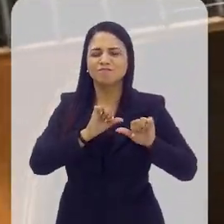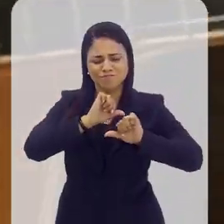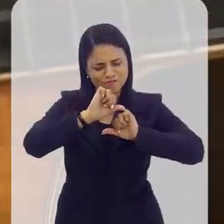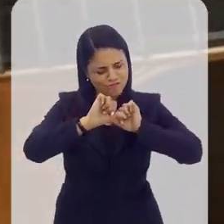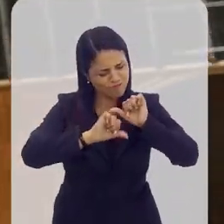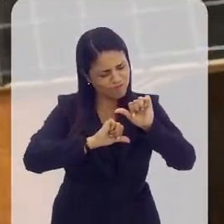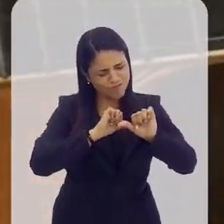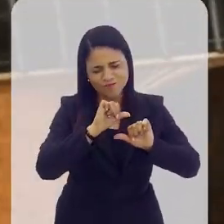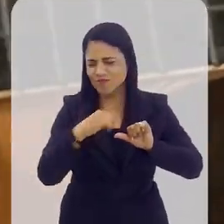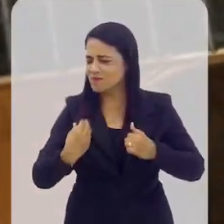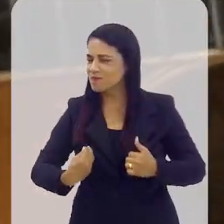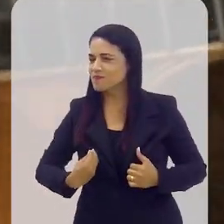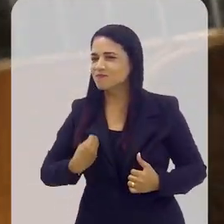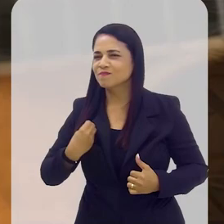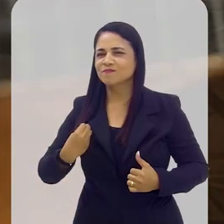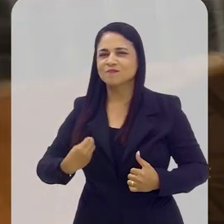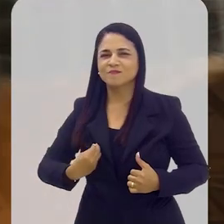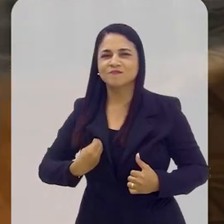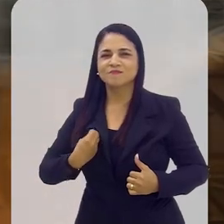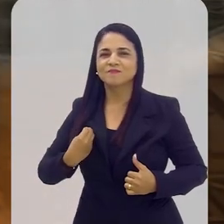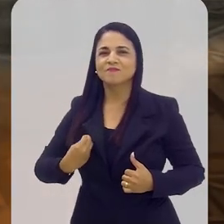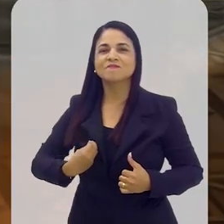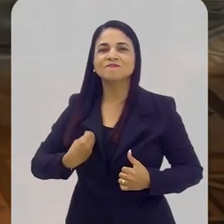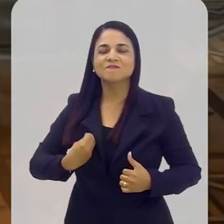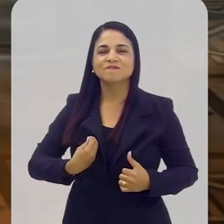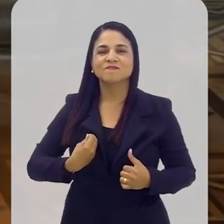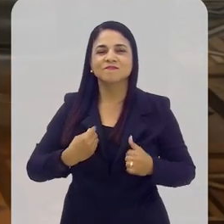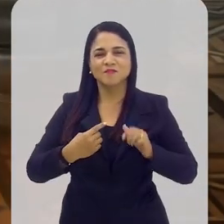aqui. Vem, a casa é tua,